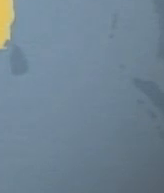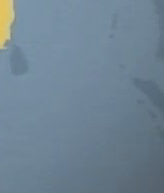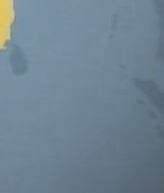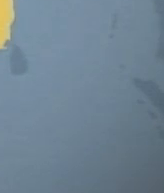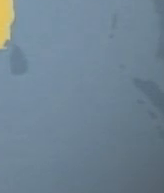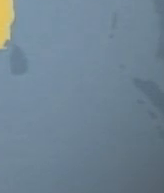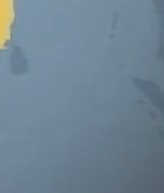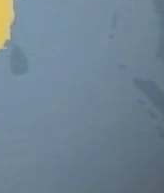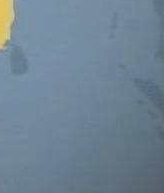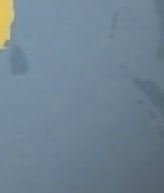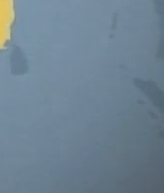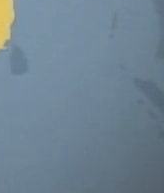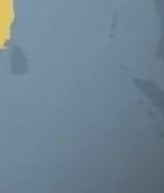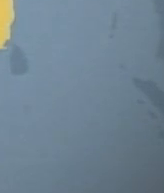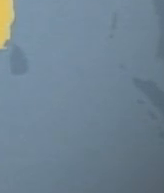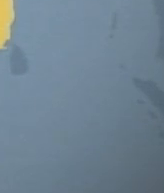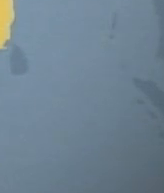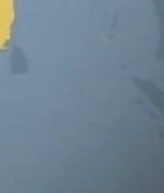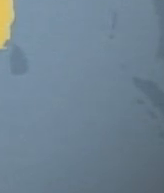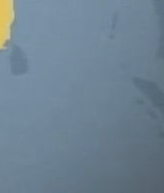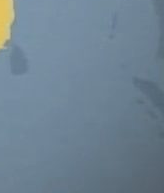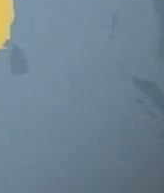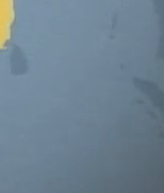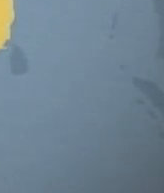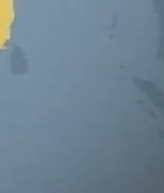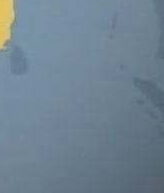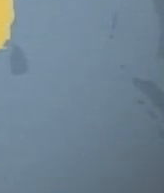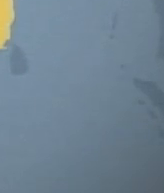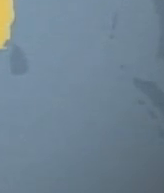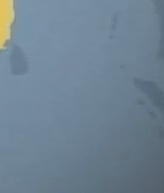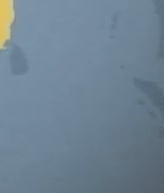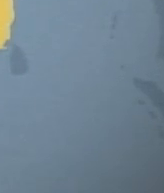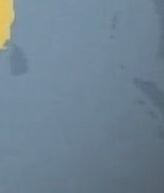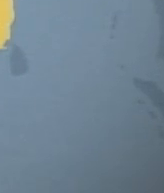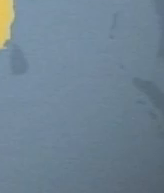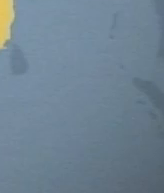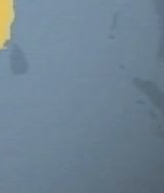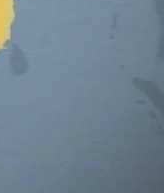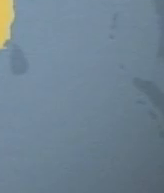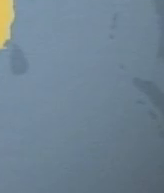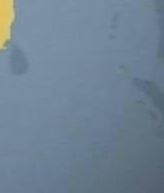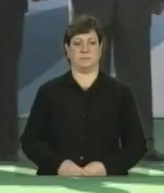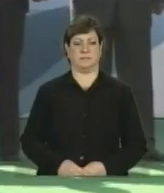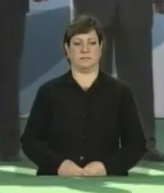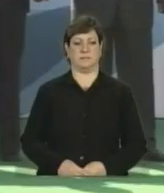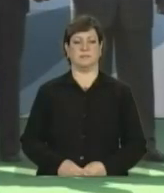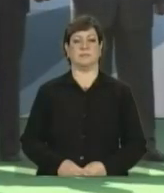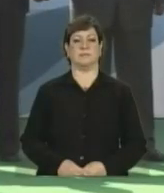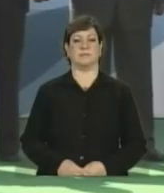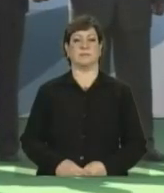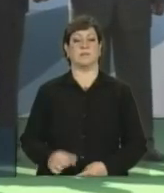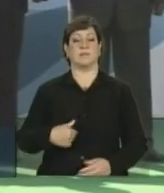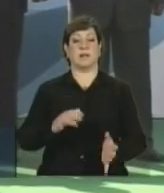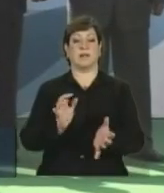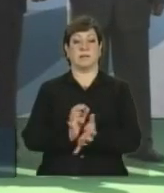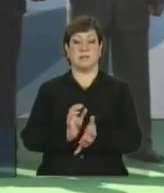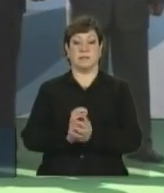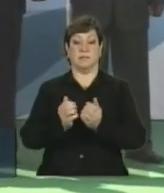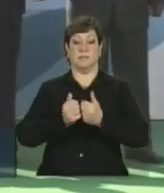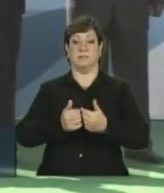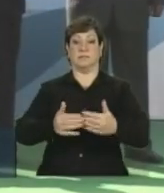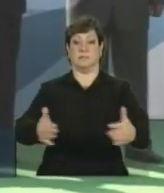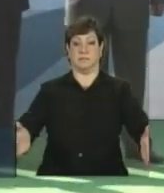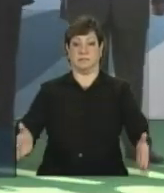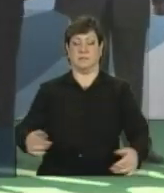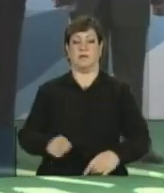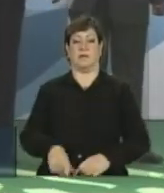nos organismos internacionais e a garantia de um desenvolvimento sustentável. Na sessão de abertura, os